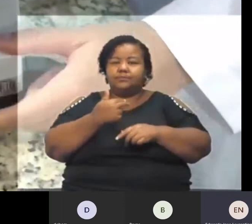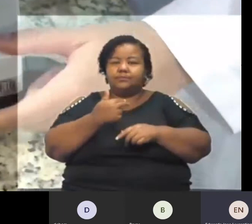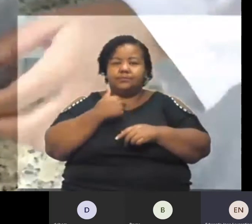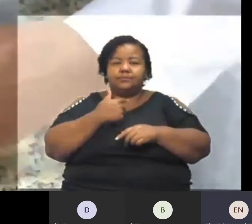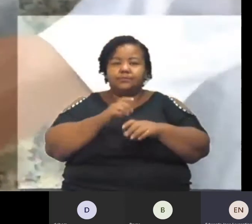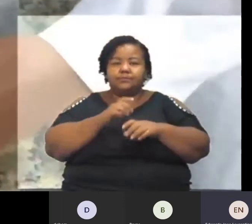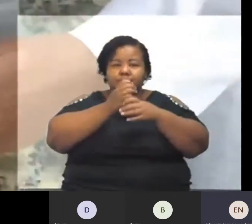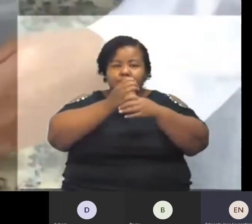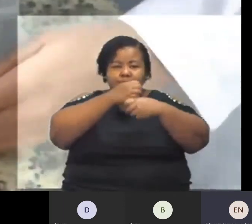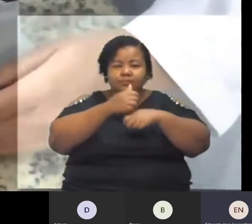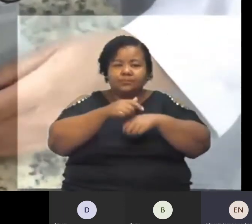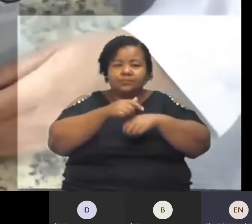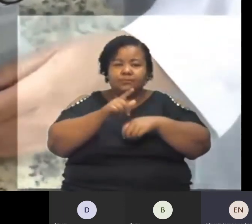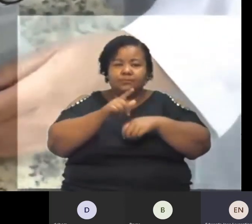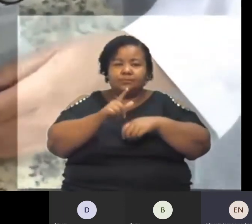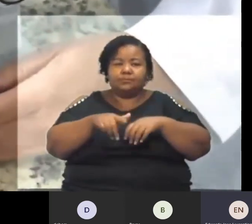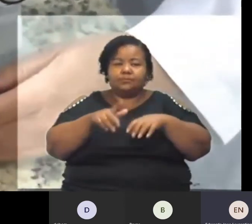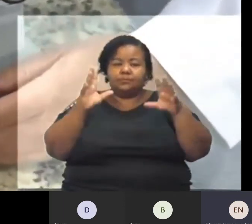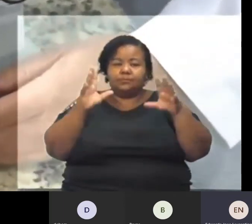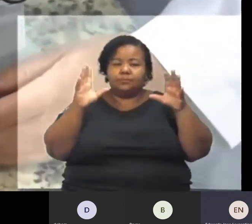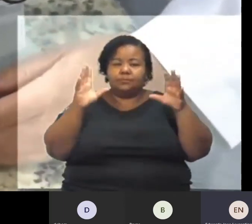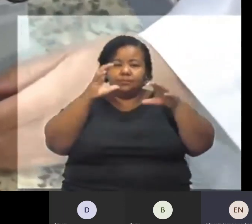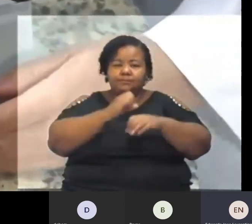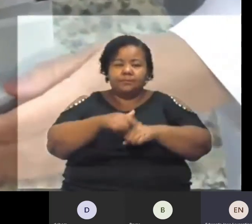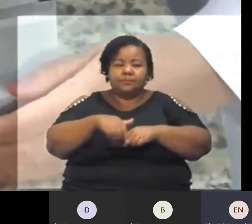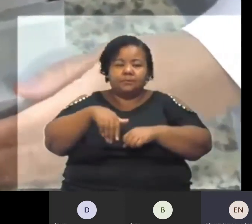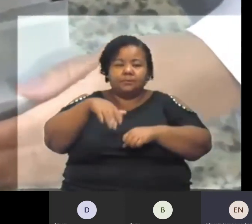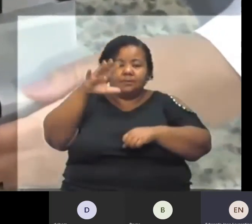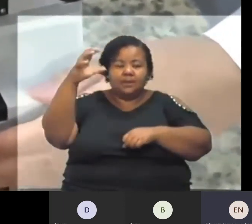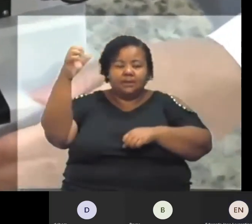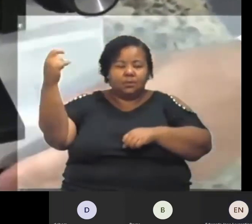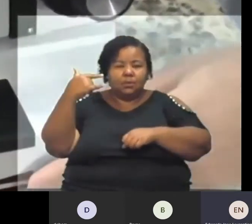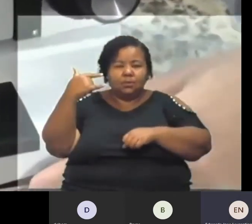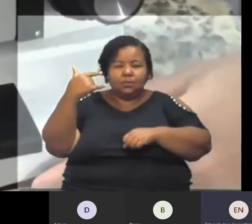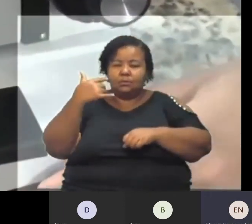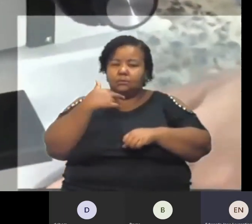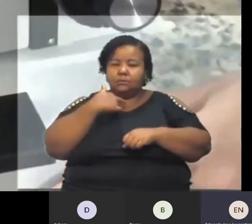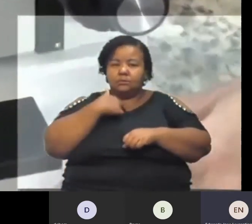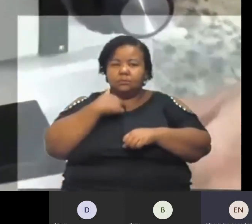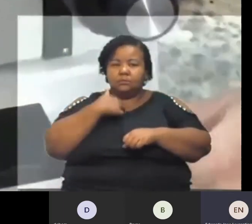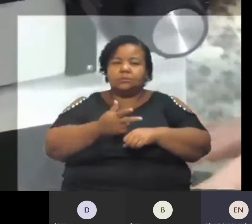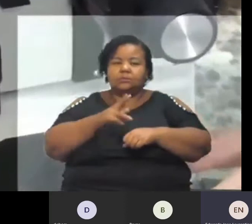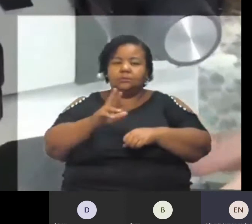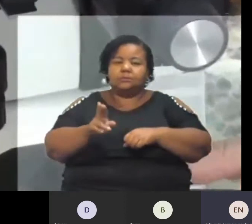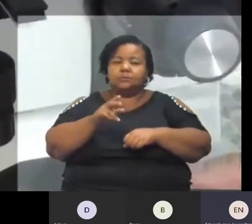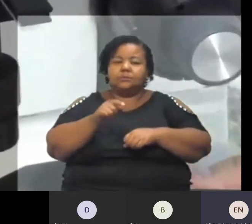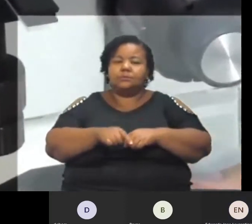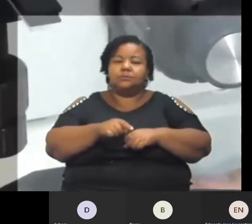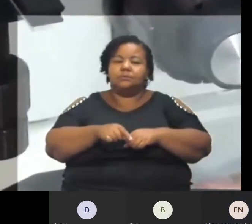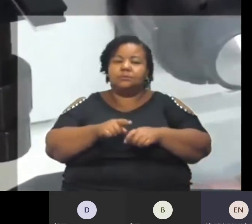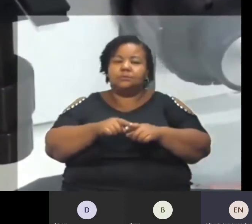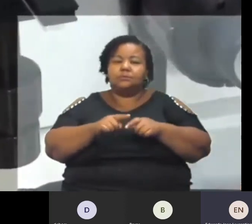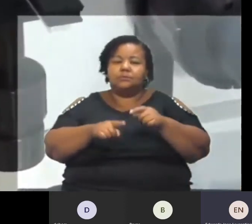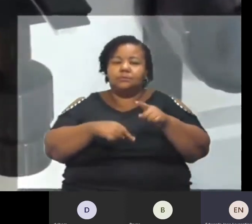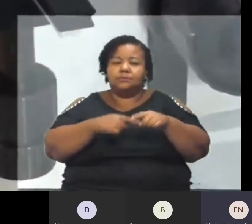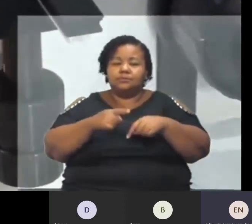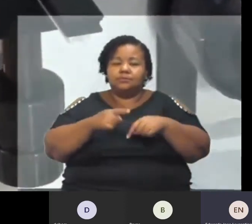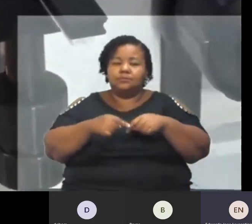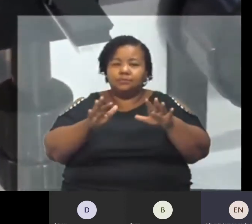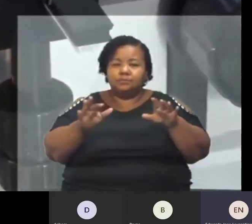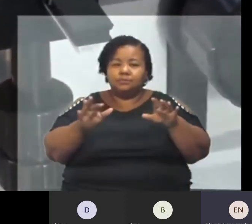utilizar o microscópio e já desligar o microscópio na maior intensidade de luz. Então, quando você utilizar o microscópio, depois